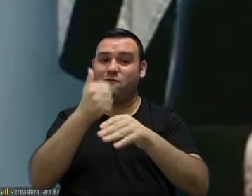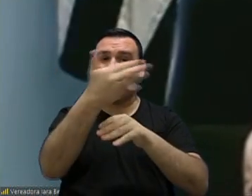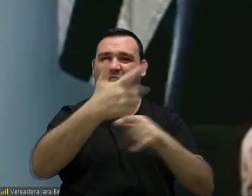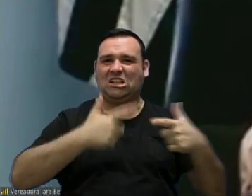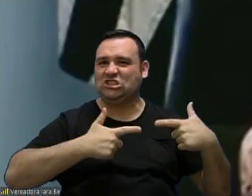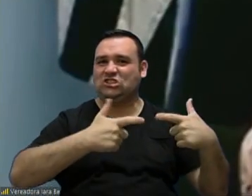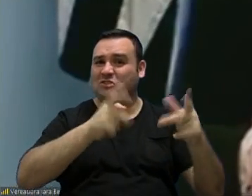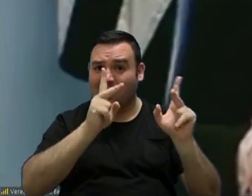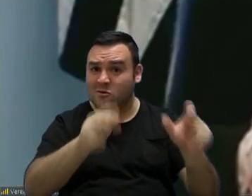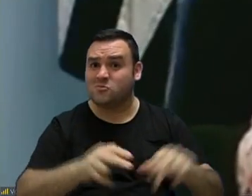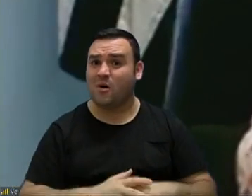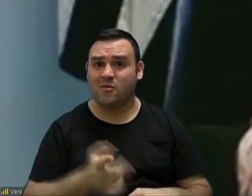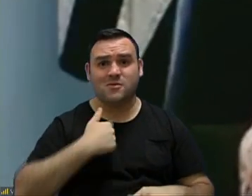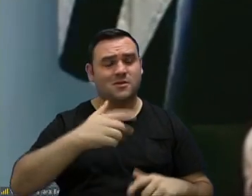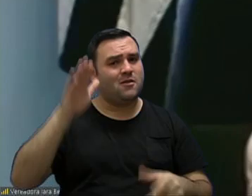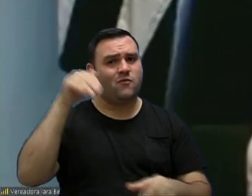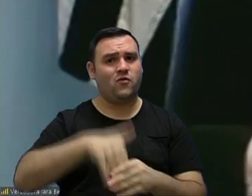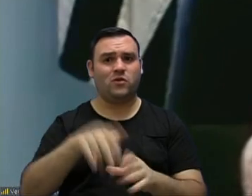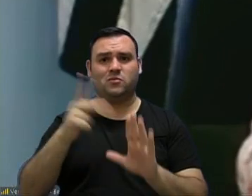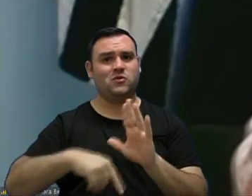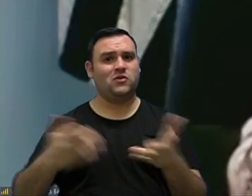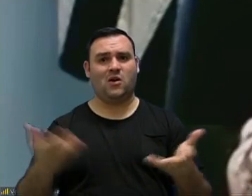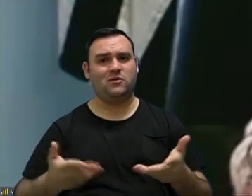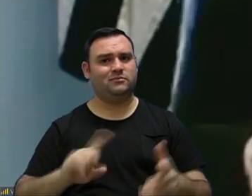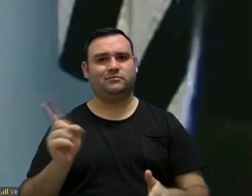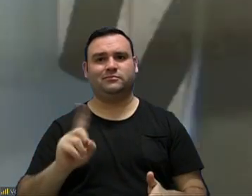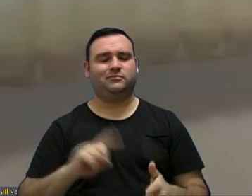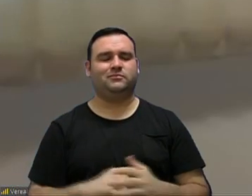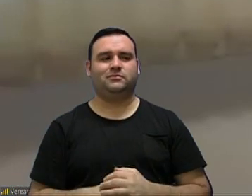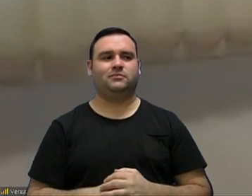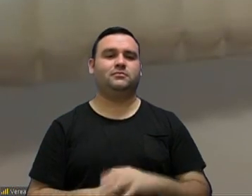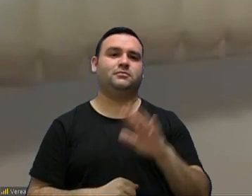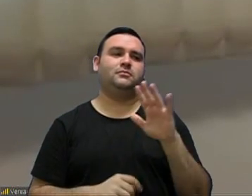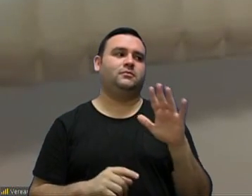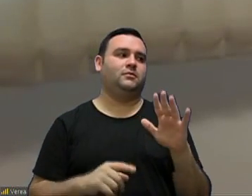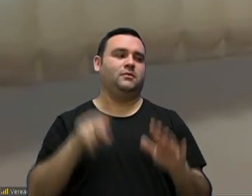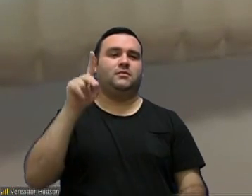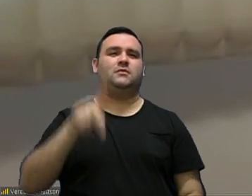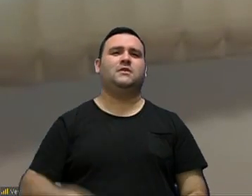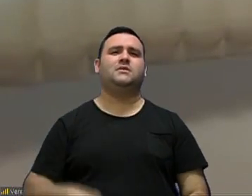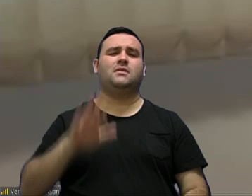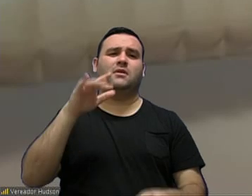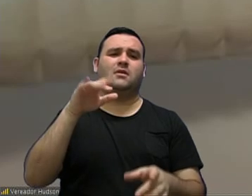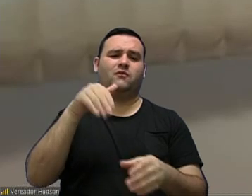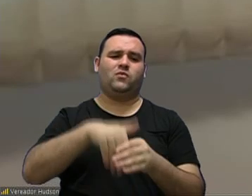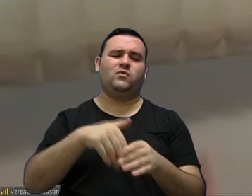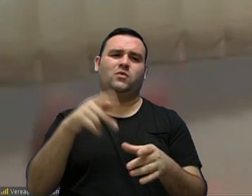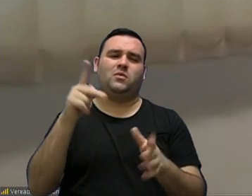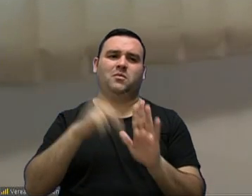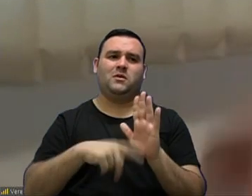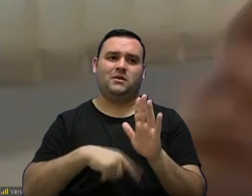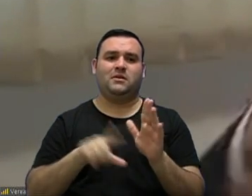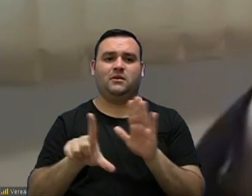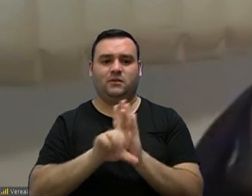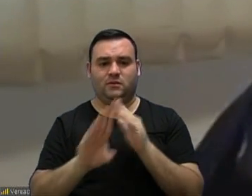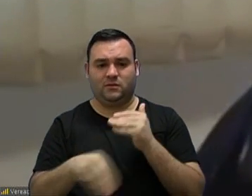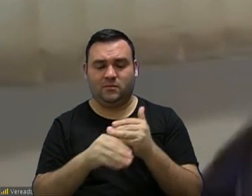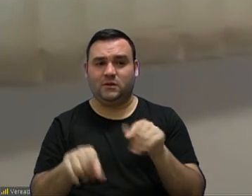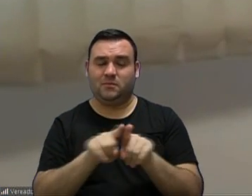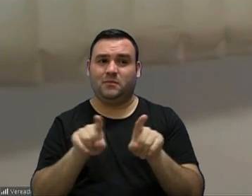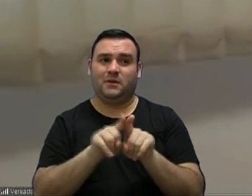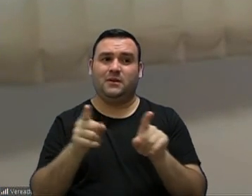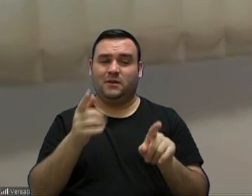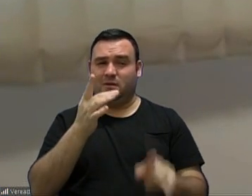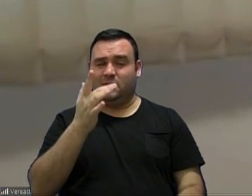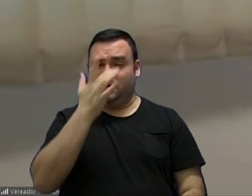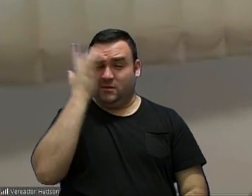debate e aprofundamento. Eu também não voto esse projeto. Agora, pela ordem, presidente, só vamos terminar de votar o projeto. Primeiro que foi votar as emendas, daqui a pouco capaz de cair no